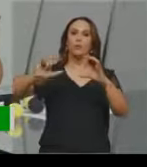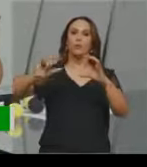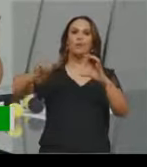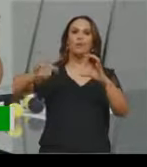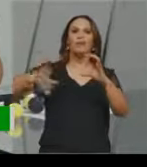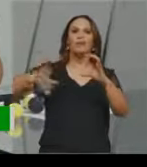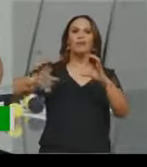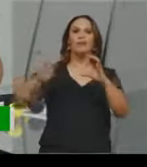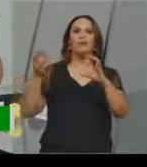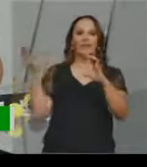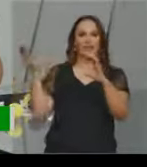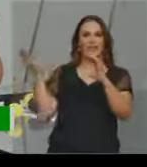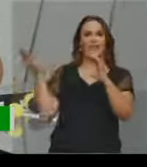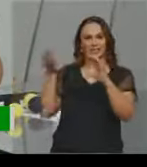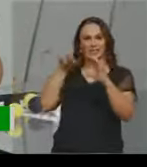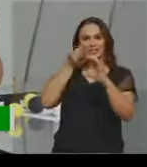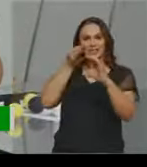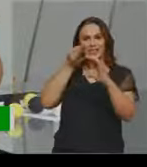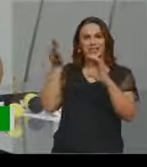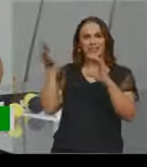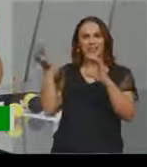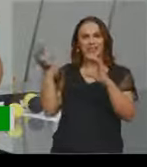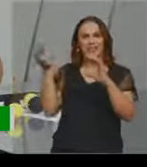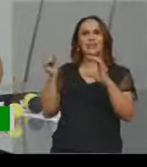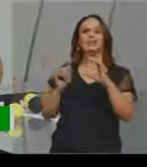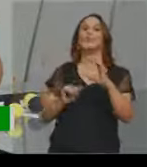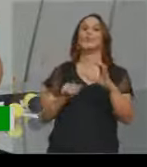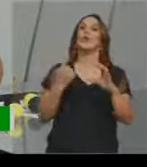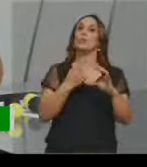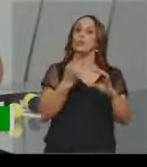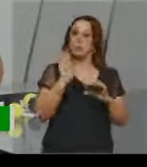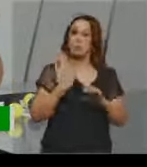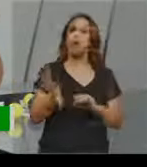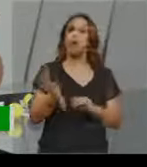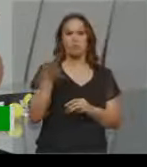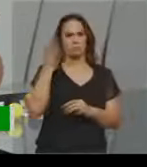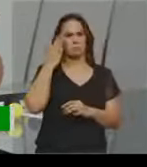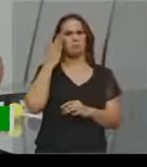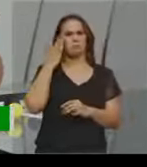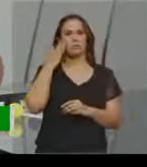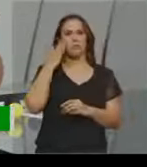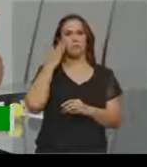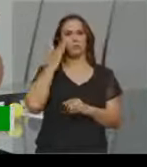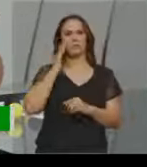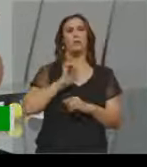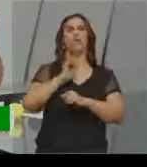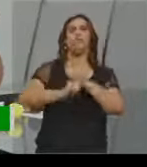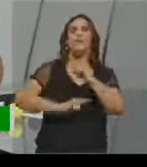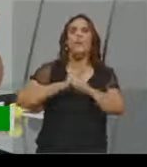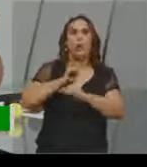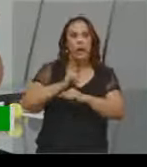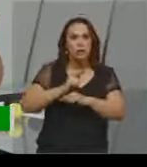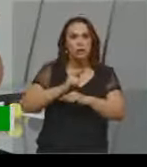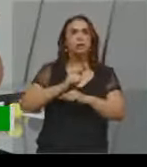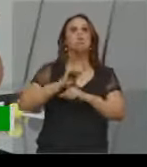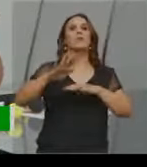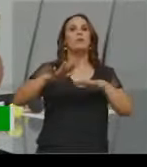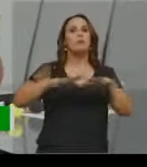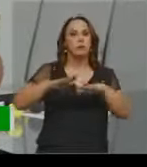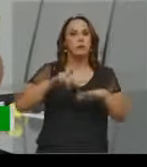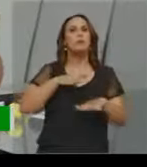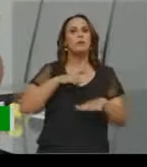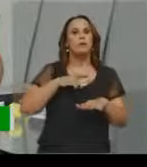horas, como as moléculas, né? A gente sabe que os átomos, eles se movimentam. Horas, a molécula vai estar assim, ora, a